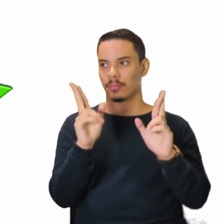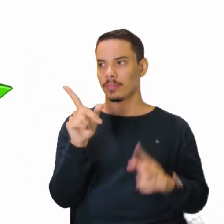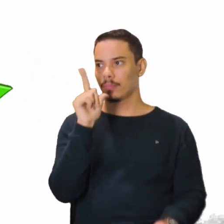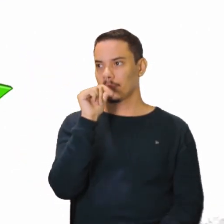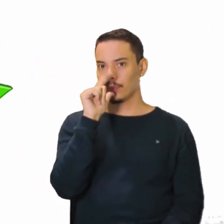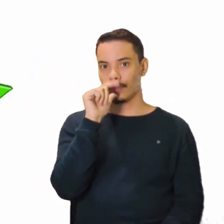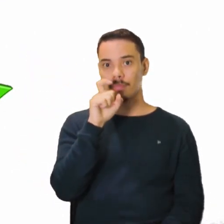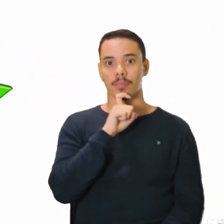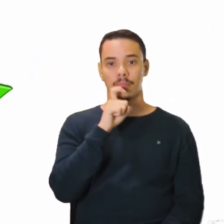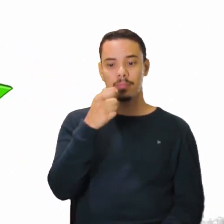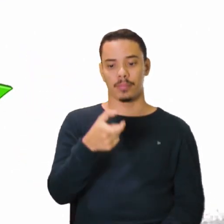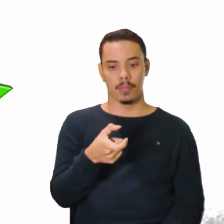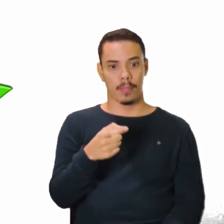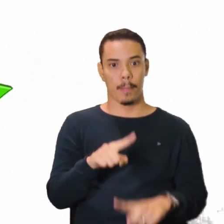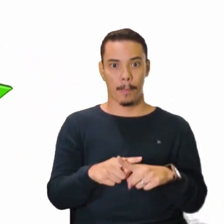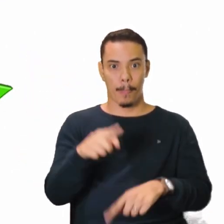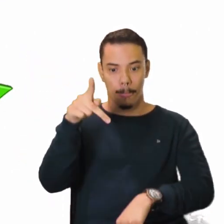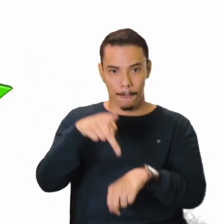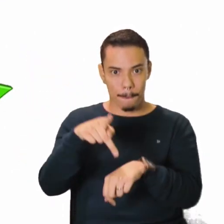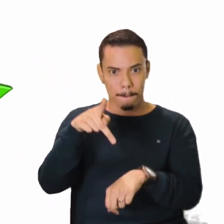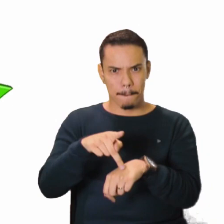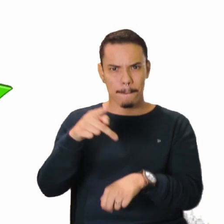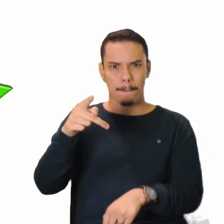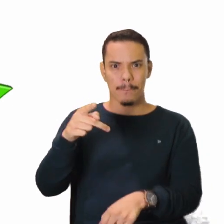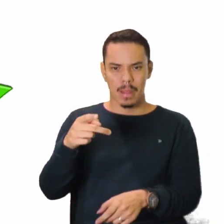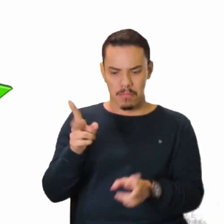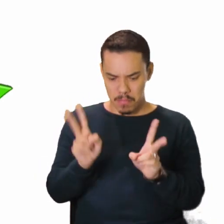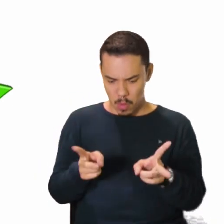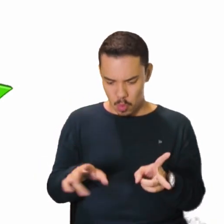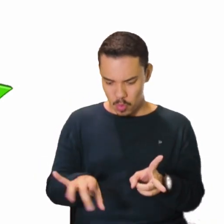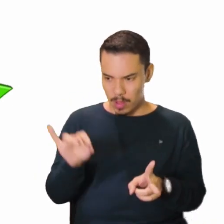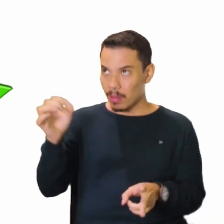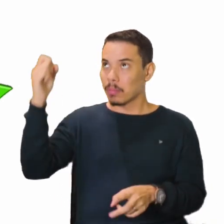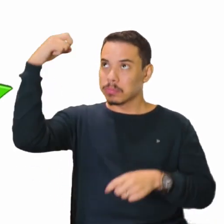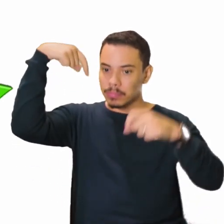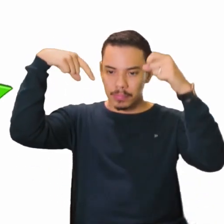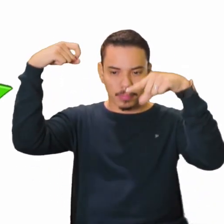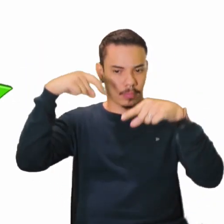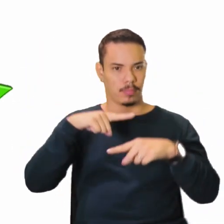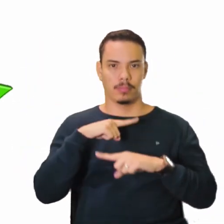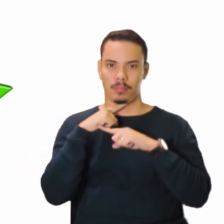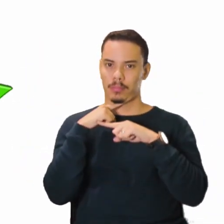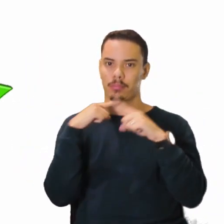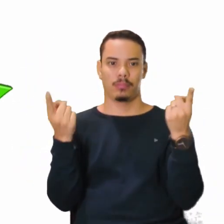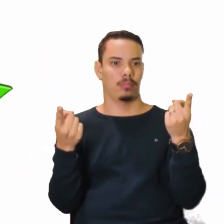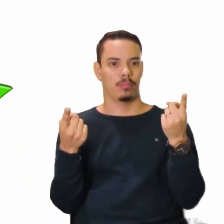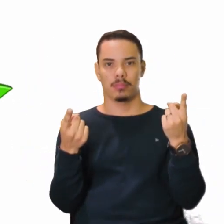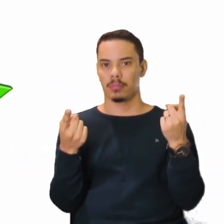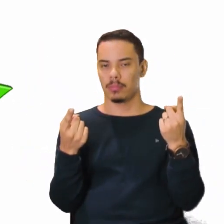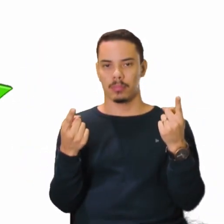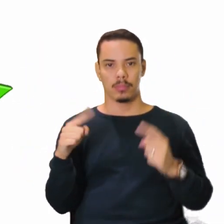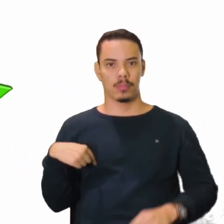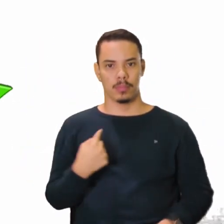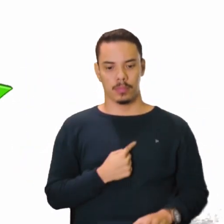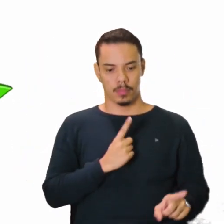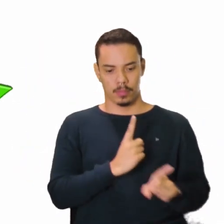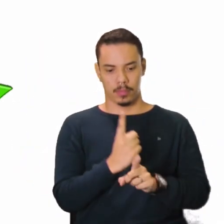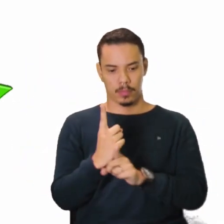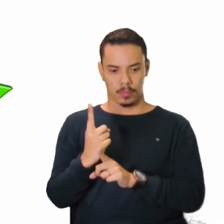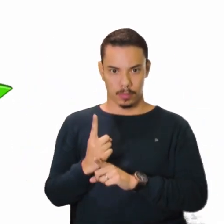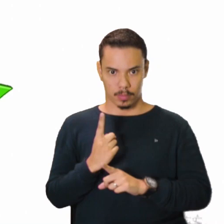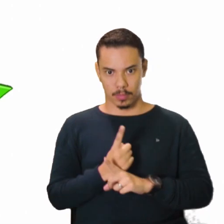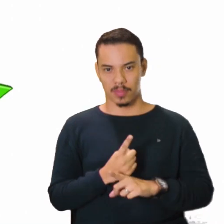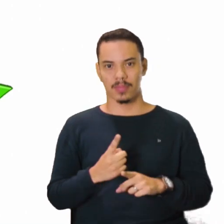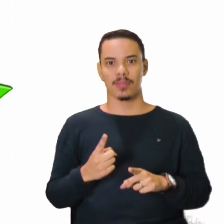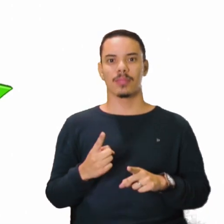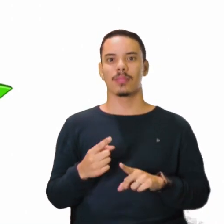de gelo. Mas não, pedra aqui é aquela pedra mesmo que a gente usa aí para construir, para pôr que a gente conta no chão, que quebra o dedo, quebra